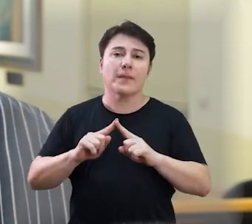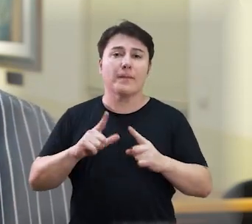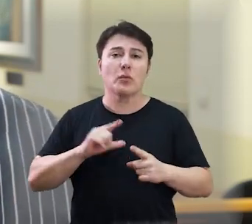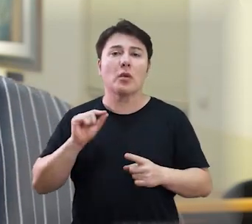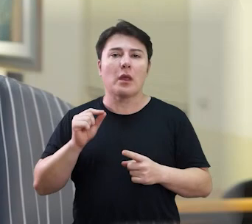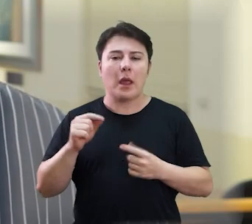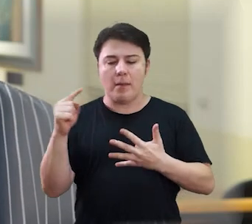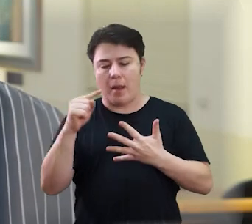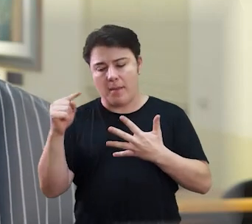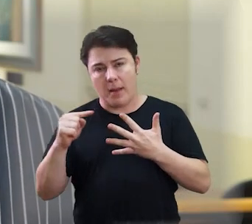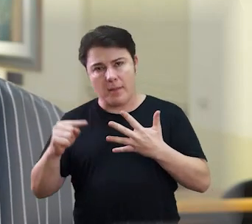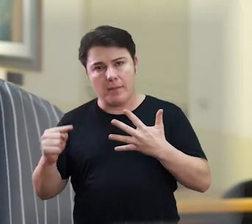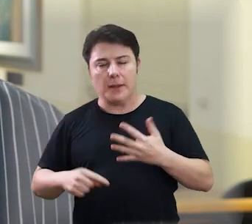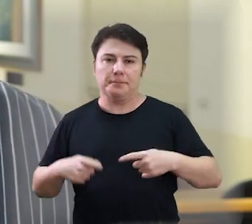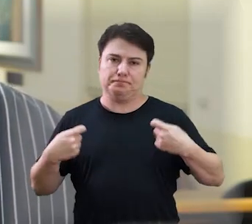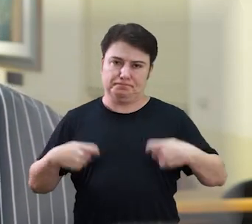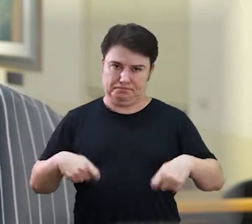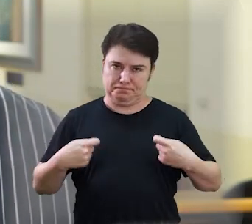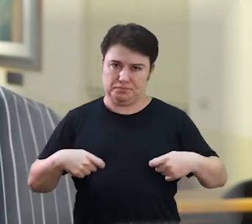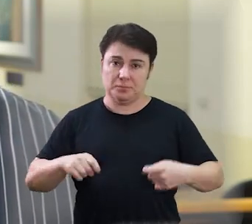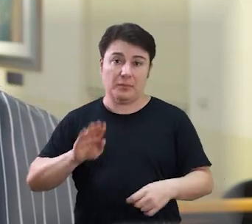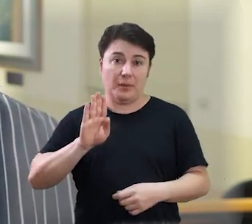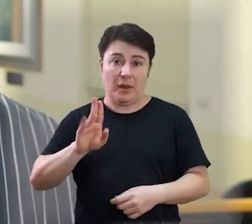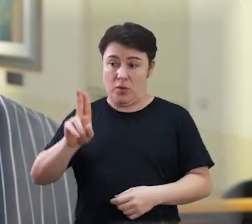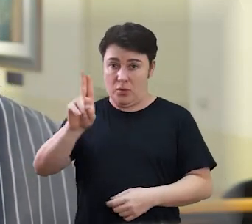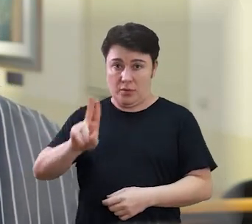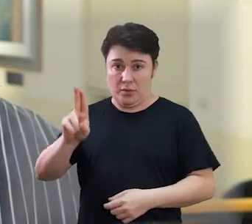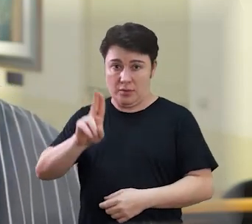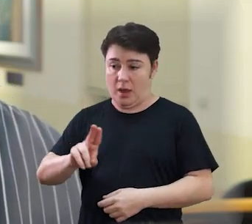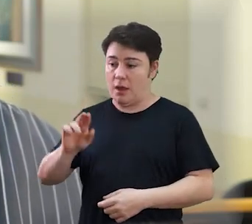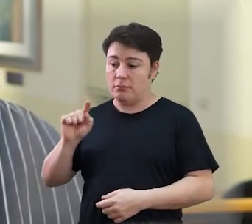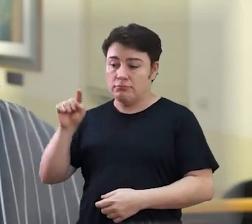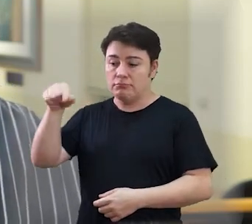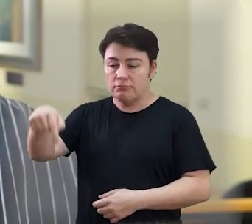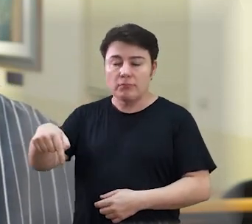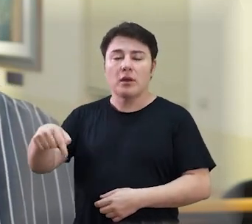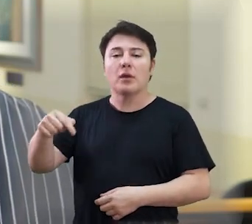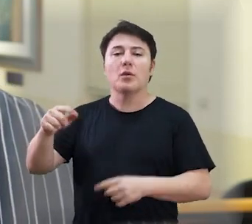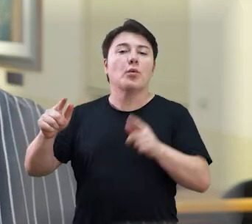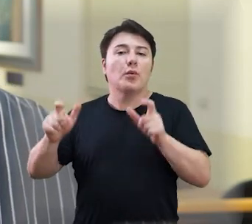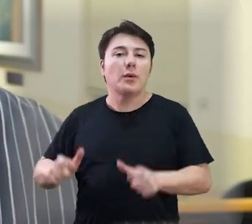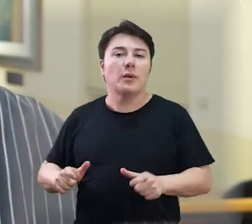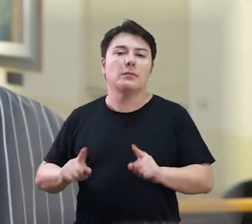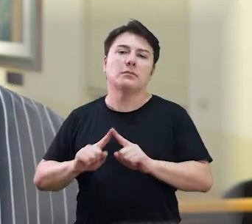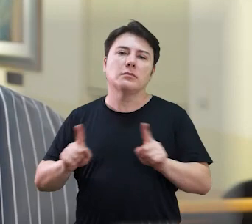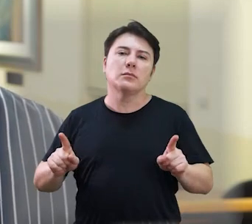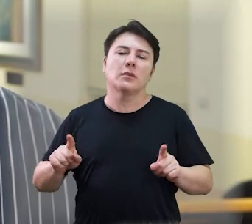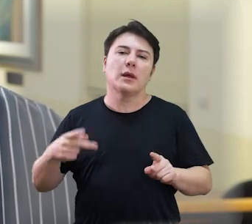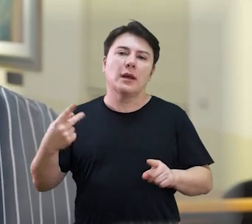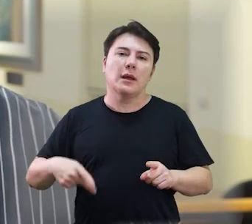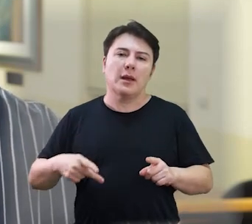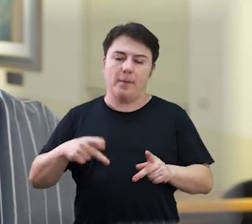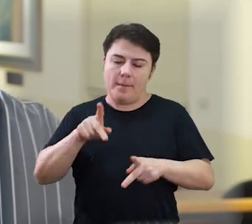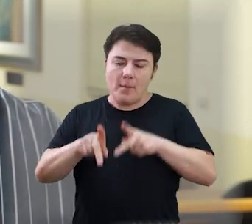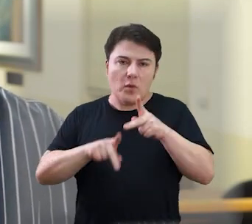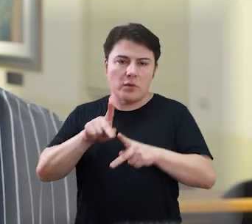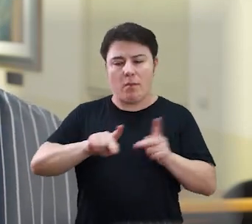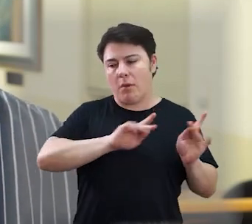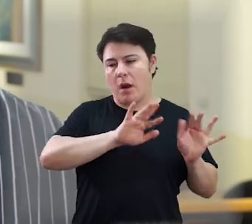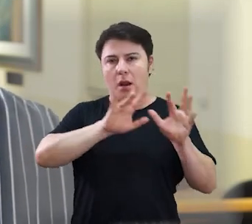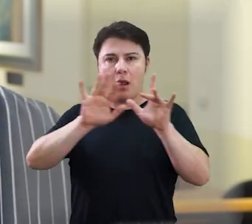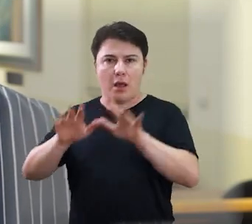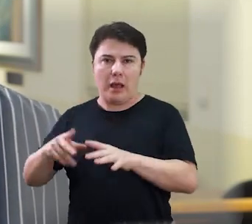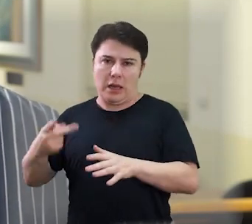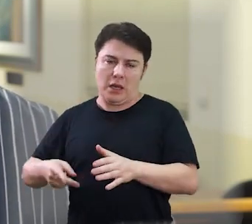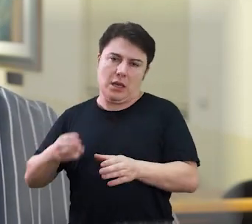tem alguns elementos que são essenciais. Agora, o uso propriamente dito como uma dinâmica que passa a ser incorporada pela